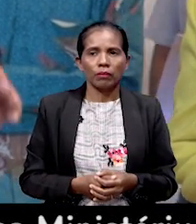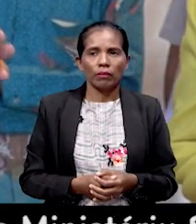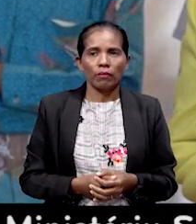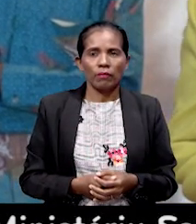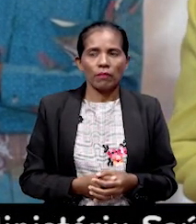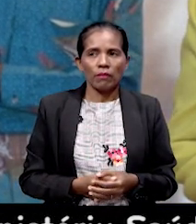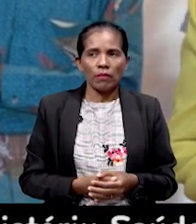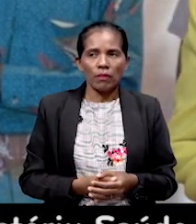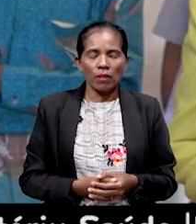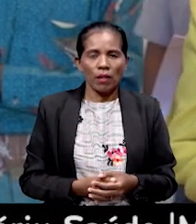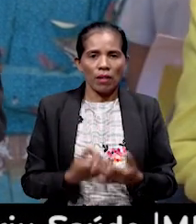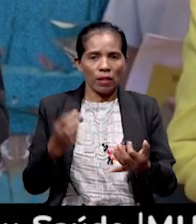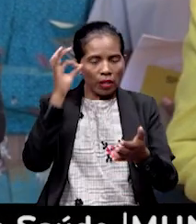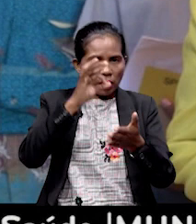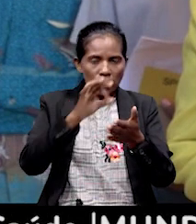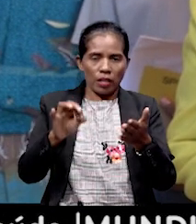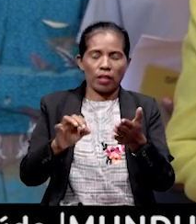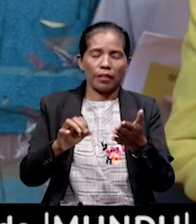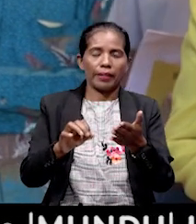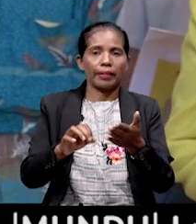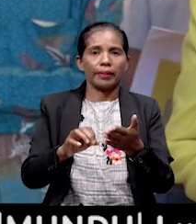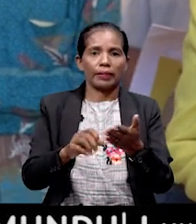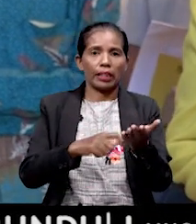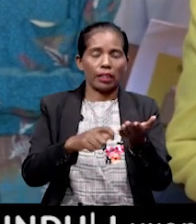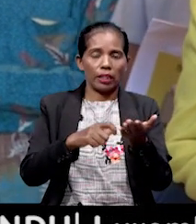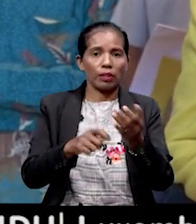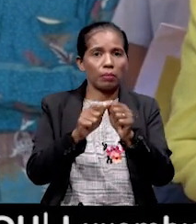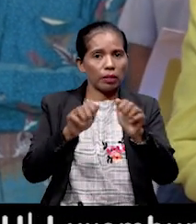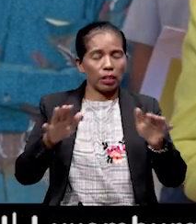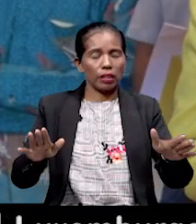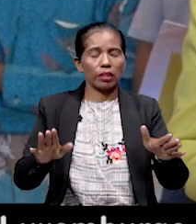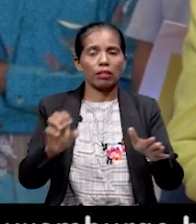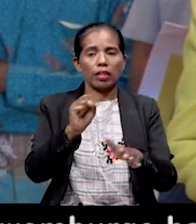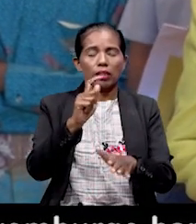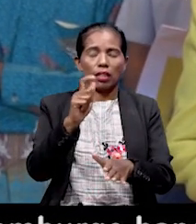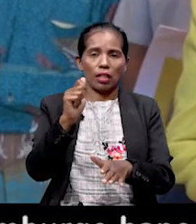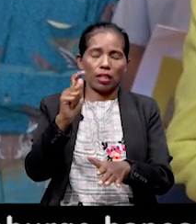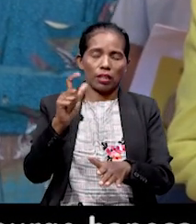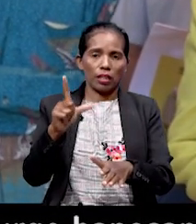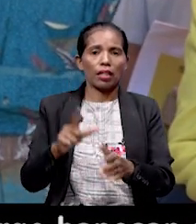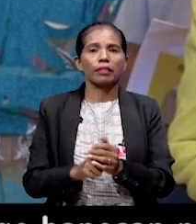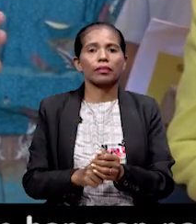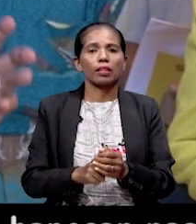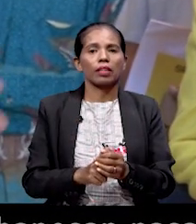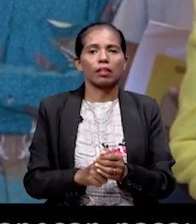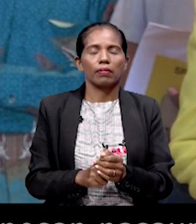Entretanto, Secretariado Técnico da Comissão Eleitoral, órgão que executa a eleição, né?